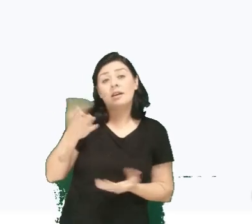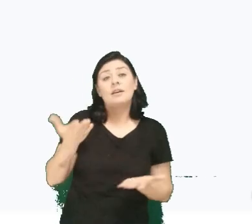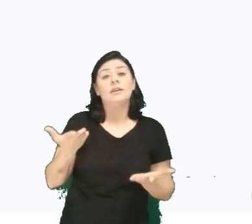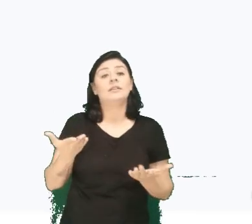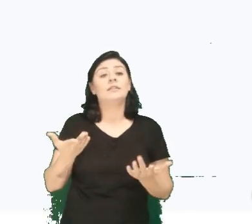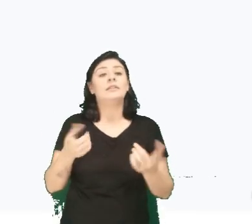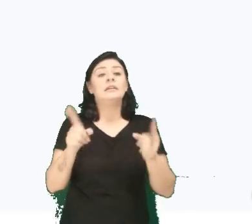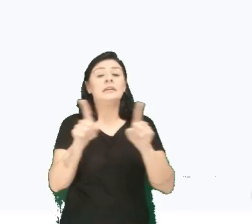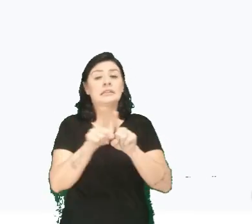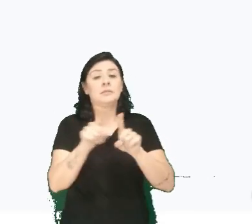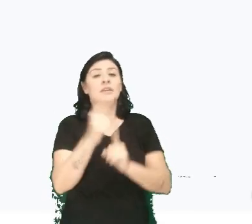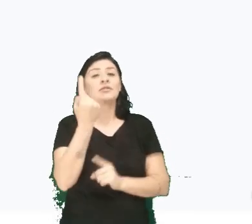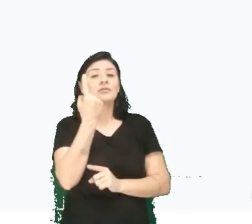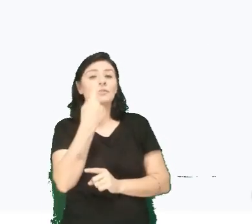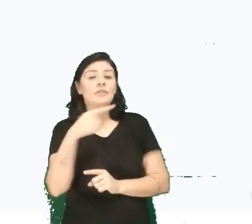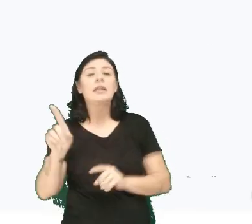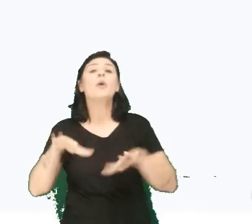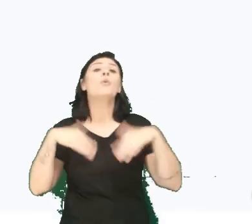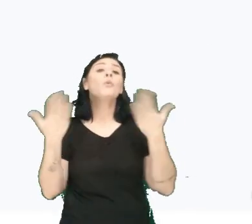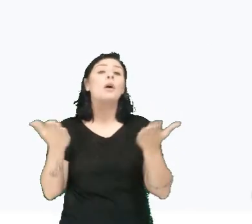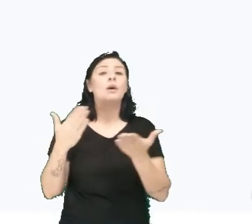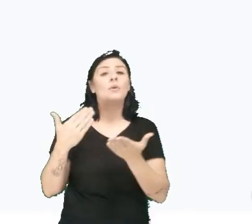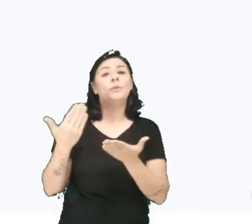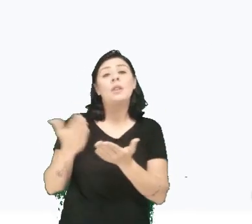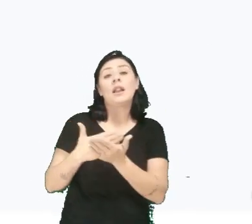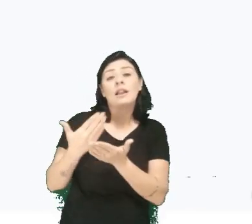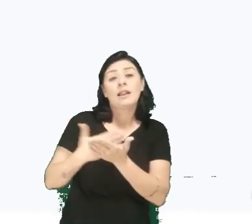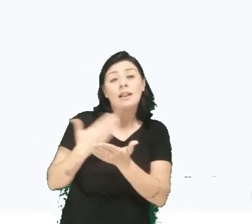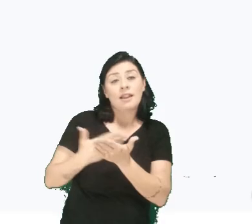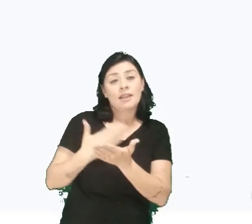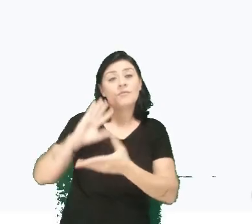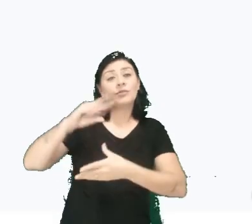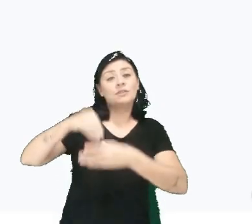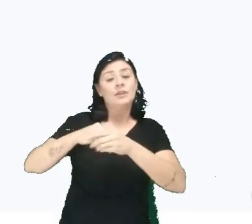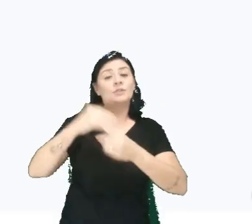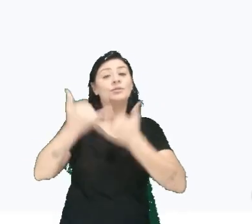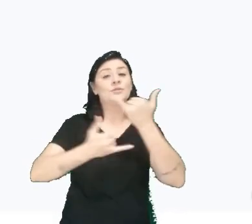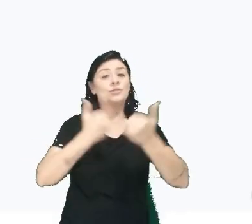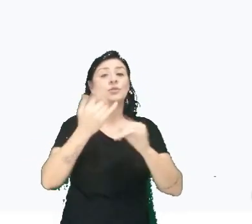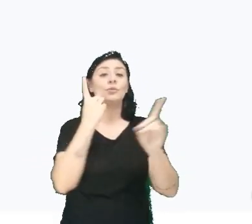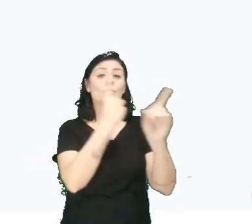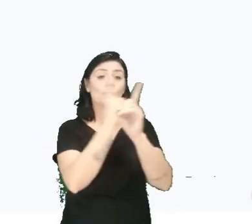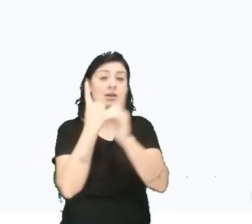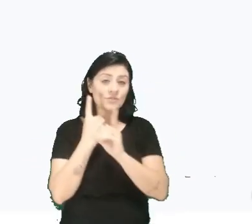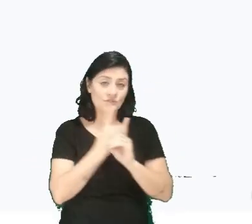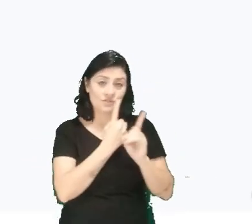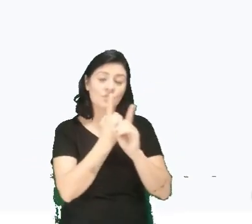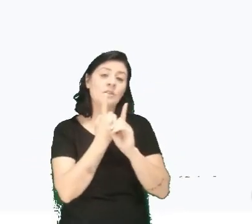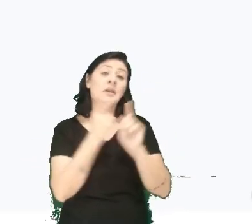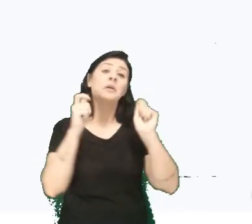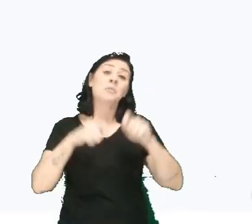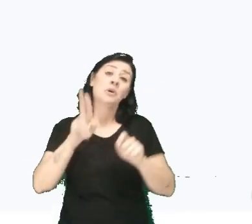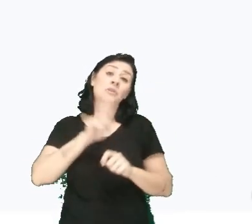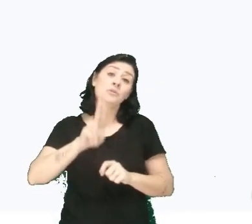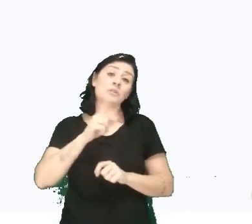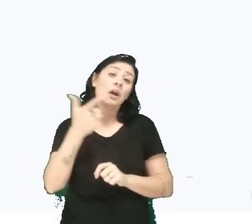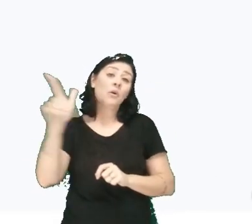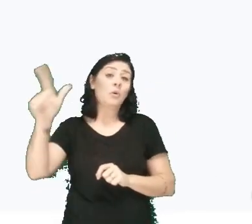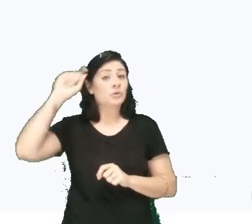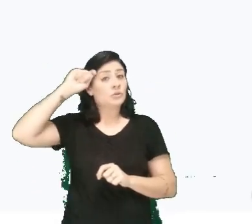vai utilizar, por fim, aqui o livro citado no vídeo do jogo Ache, para explorar outros jogos africanos que utilizam as figuras